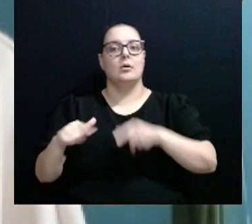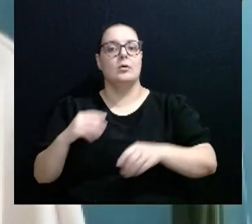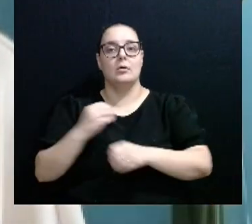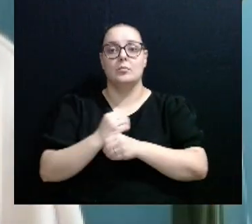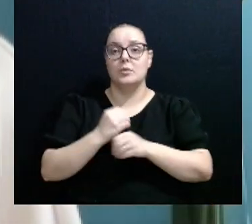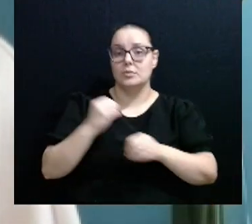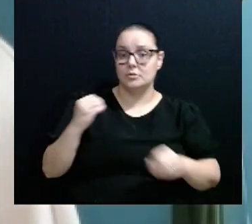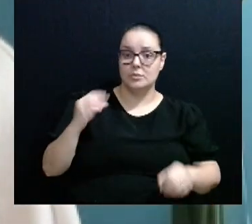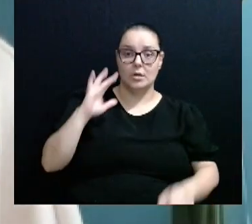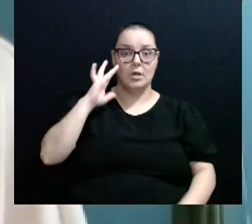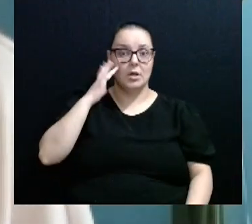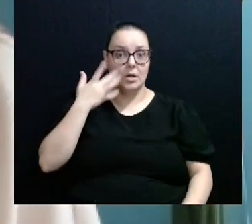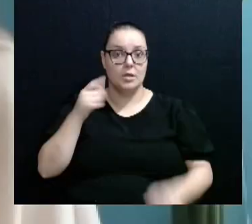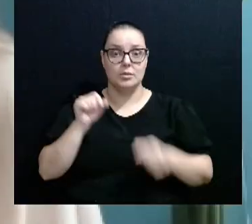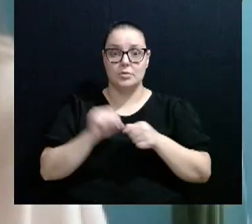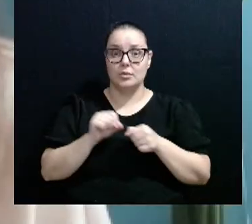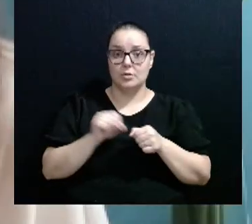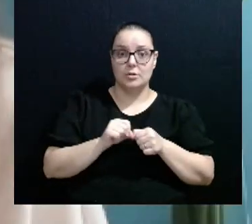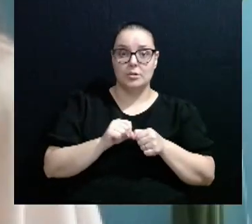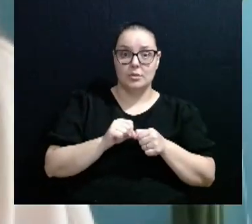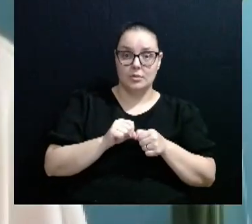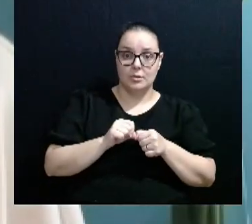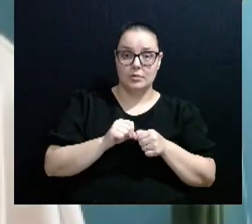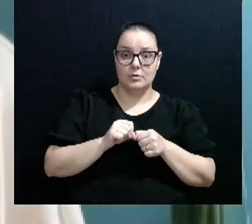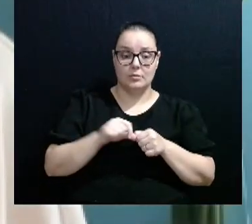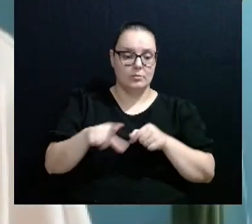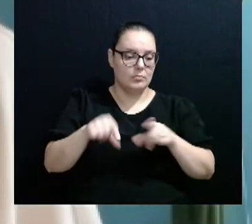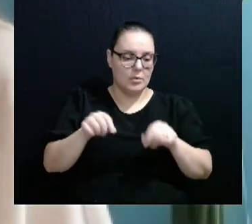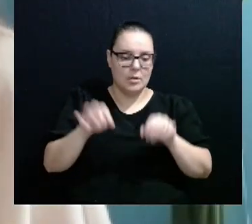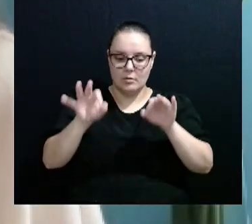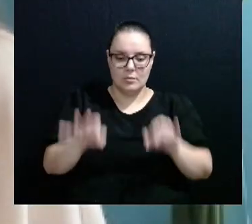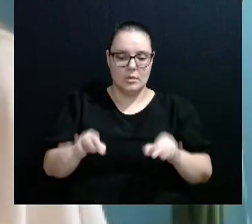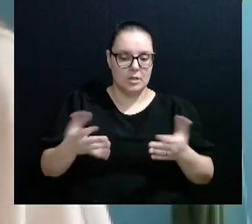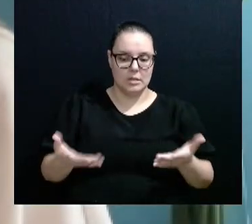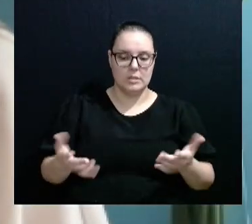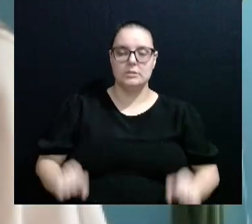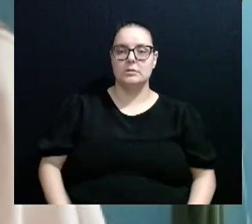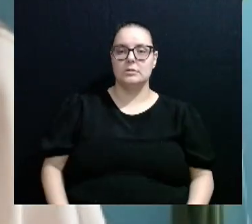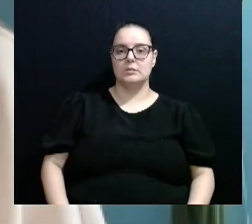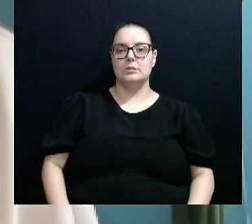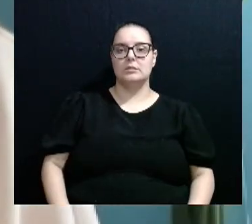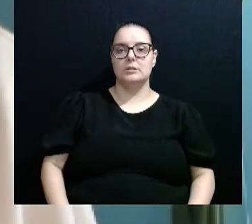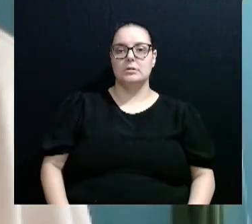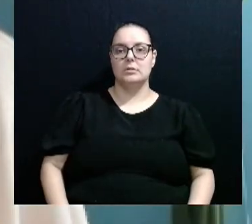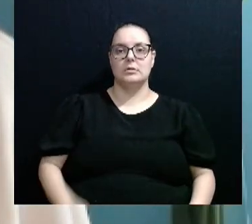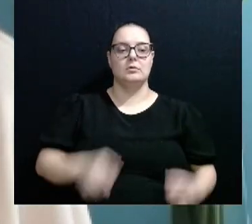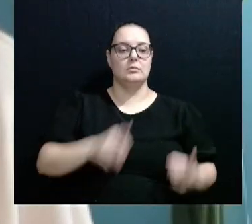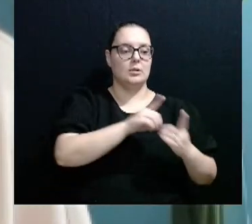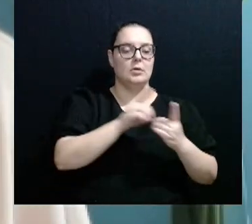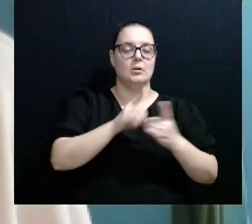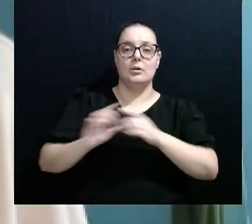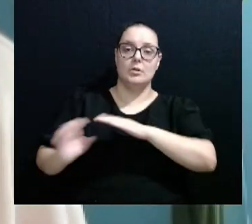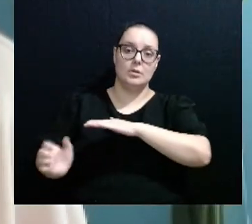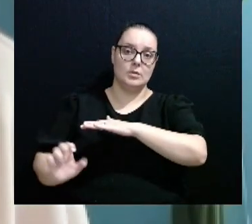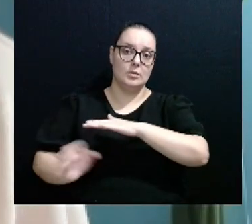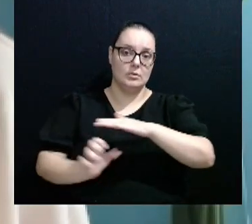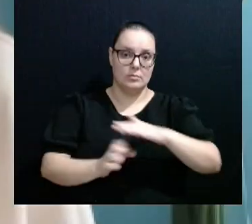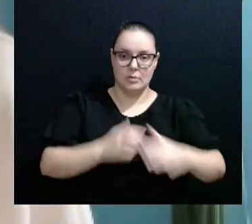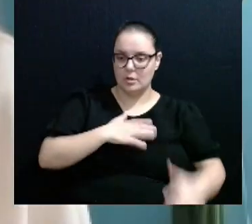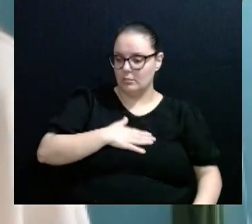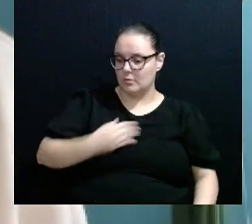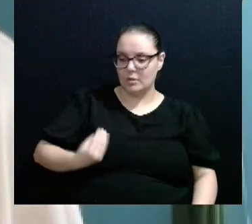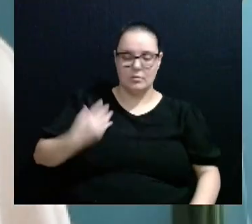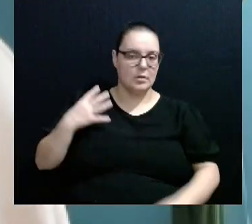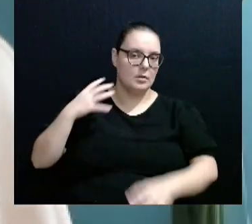uma escolha super acertada. Fui consultora de empresas minha vida inteira, trabalhei